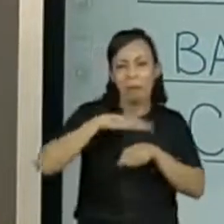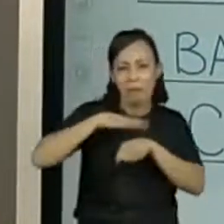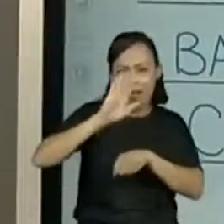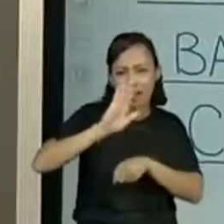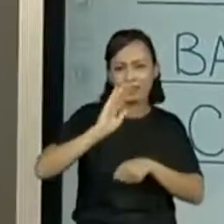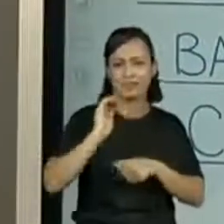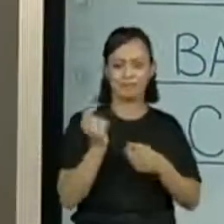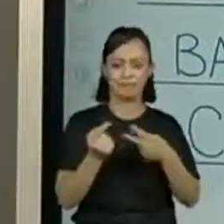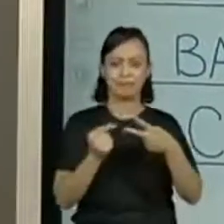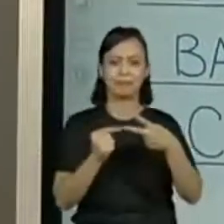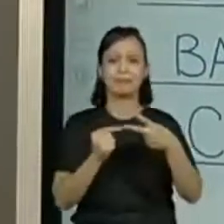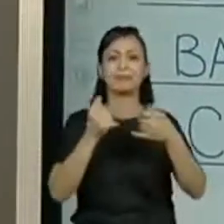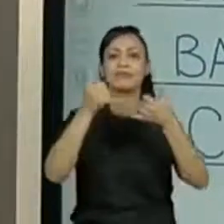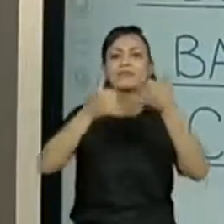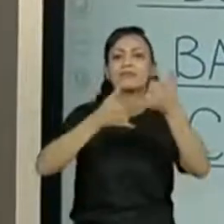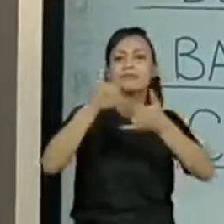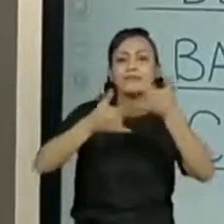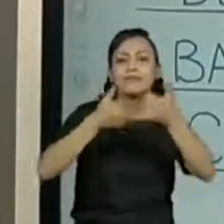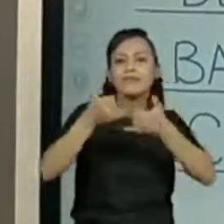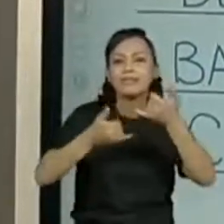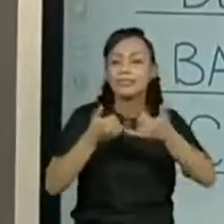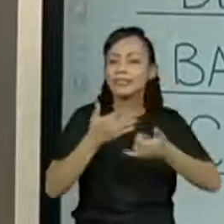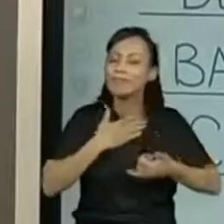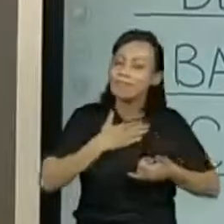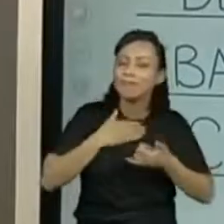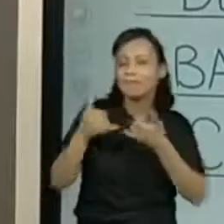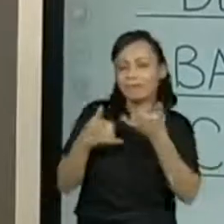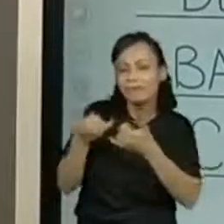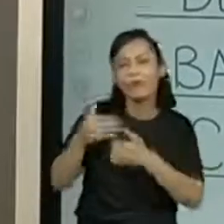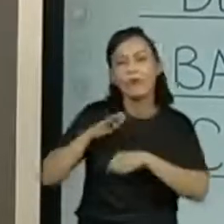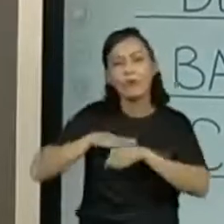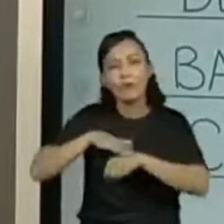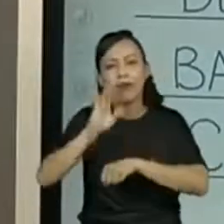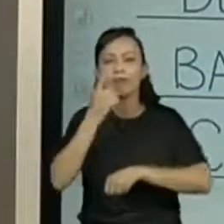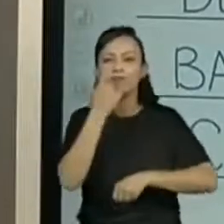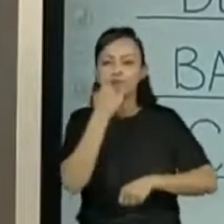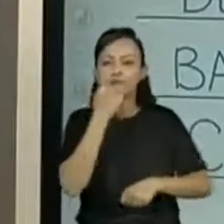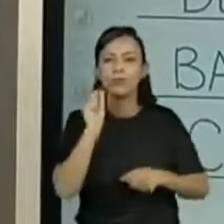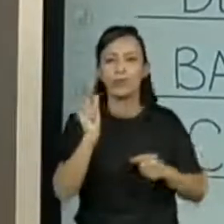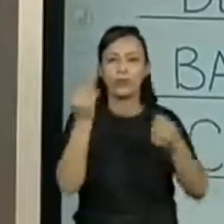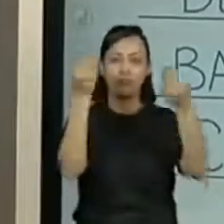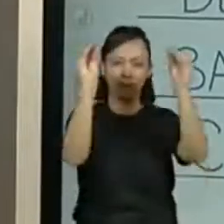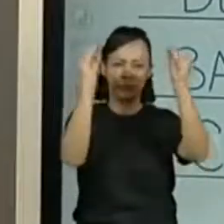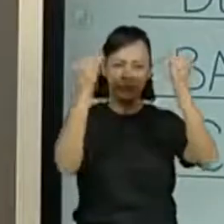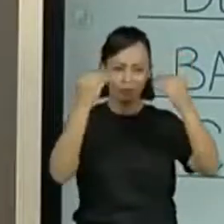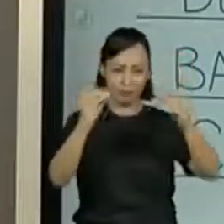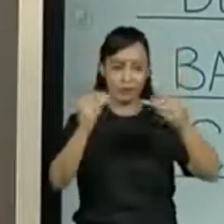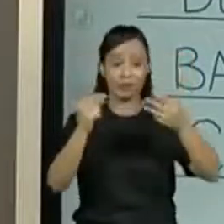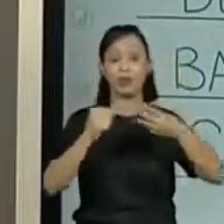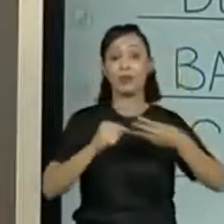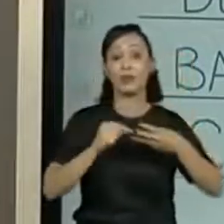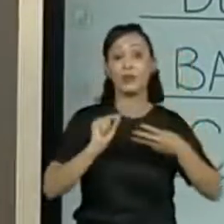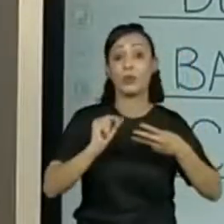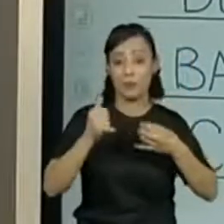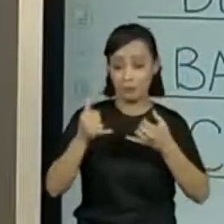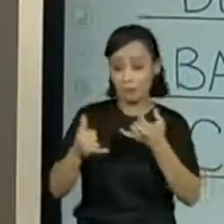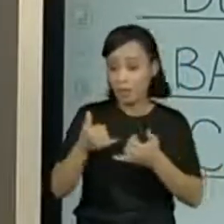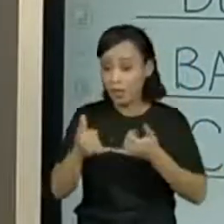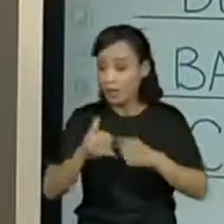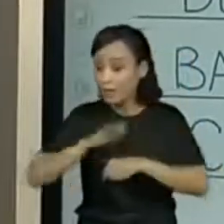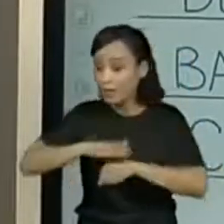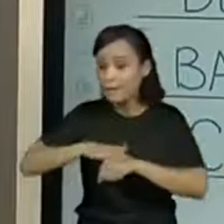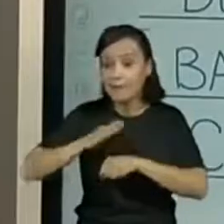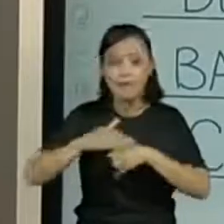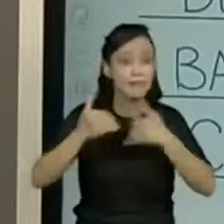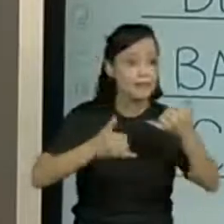preferido a nossa comida preferida e agora a nossa brincadeira preferida